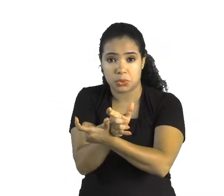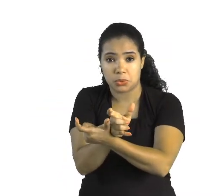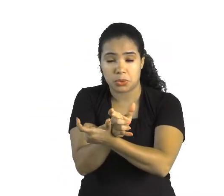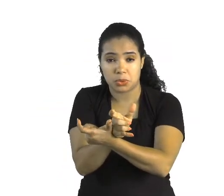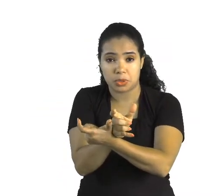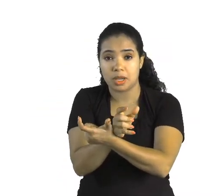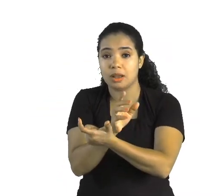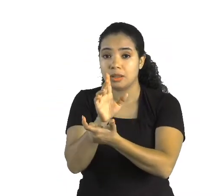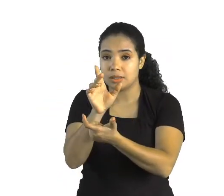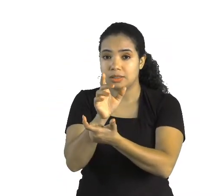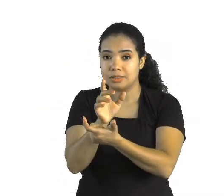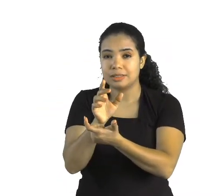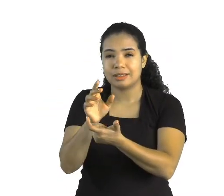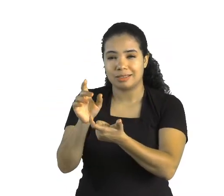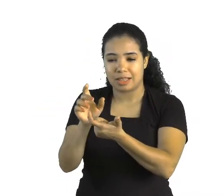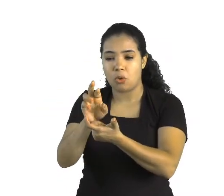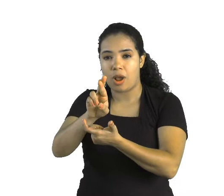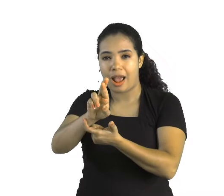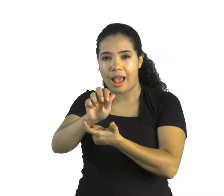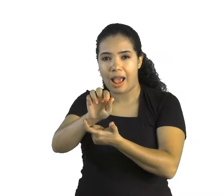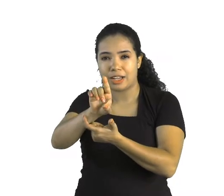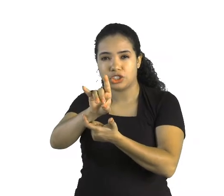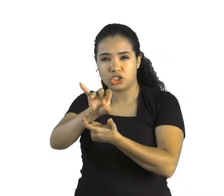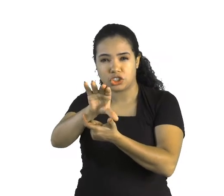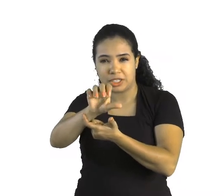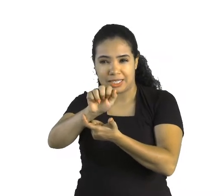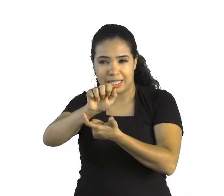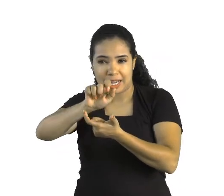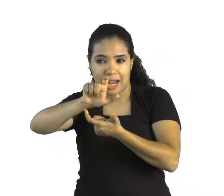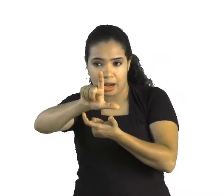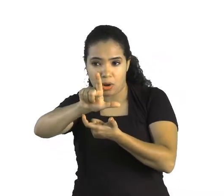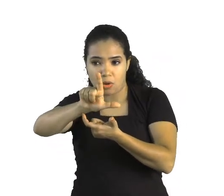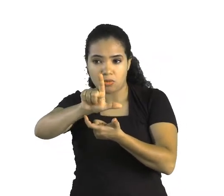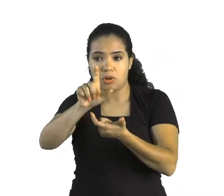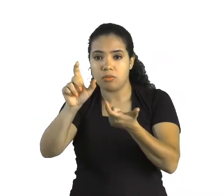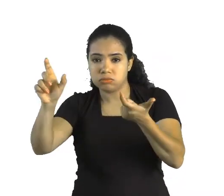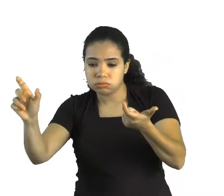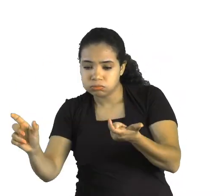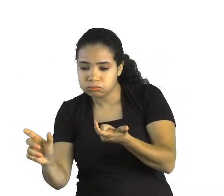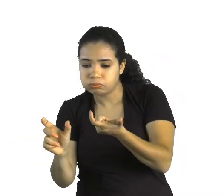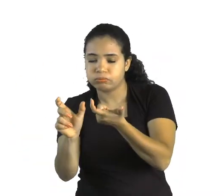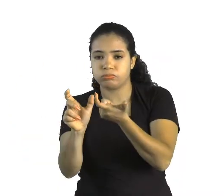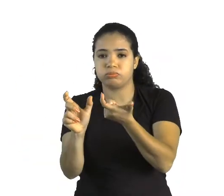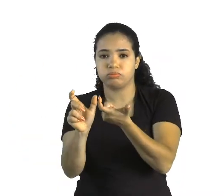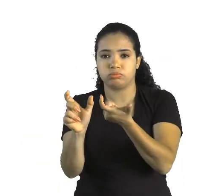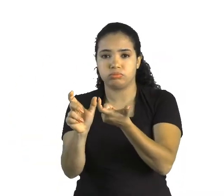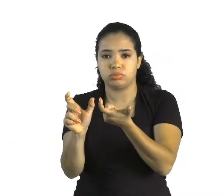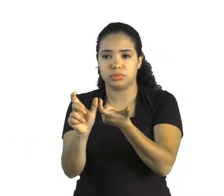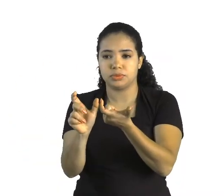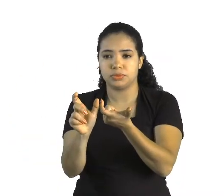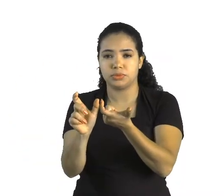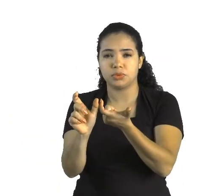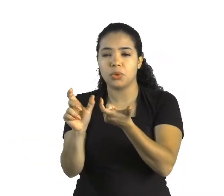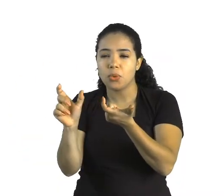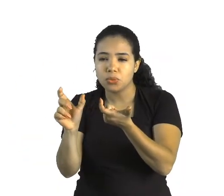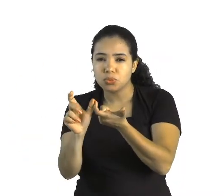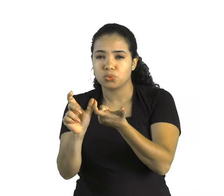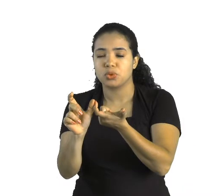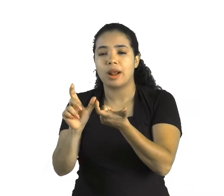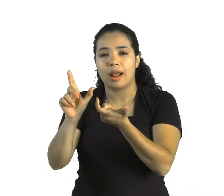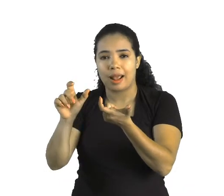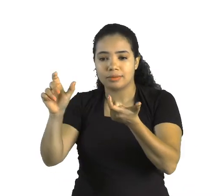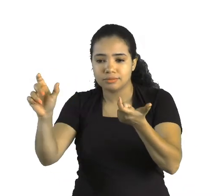na frente do radical. Quando eu tenho a palavra principal e acrescento na frente um finalzinho, eu chamo